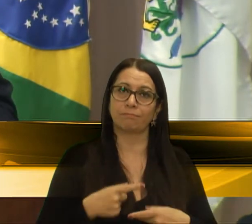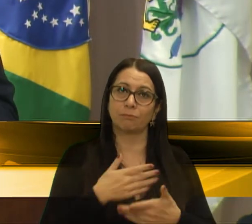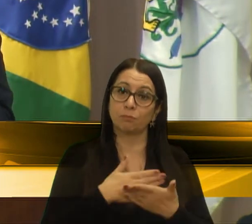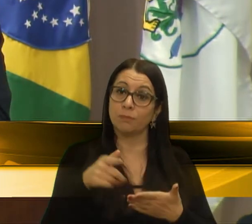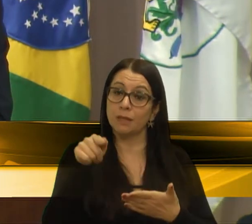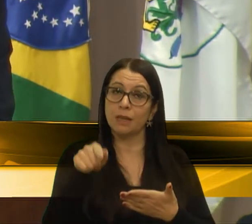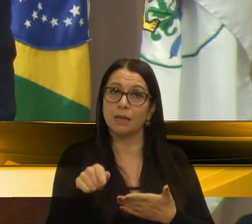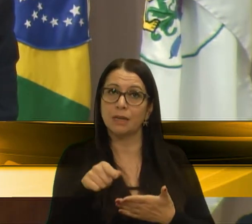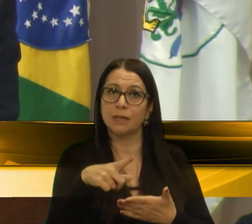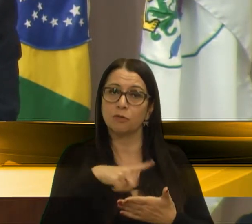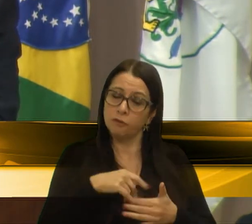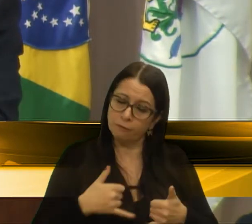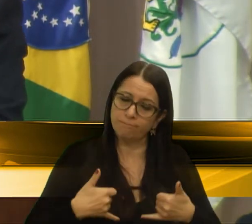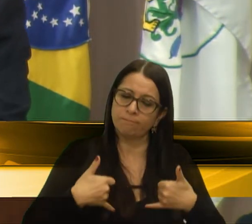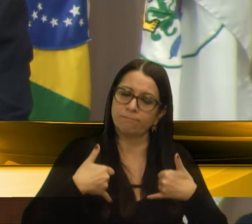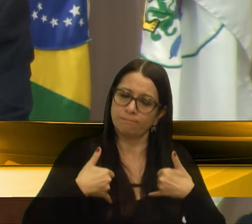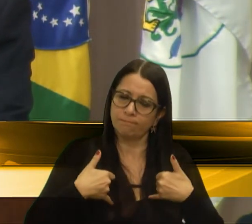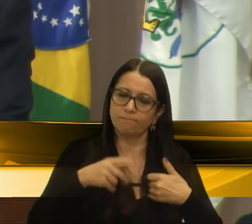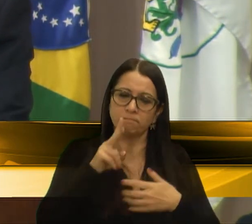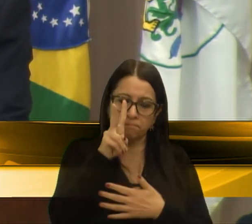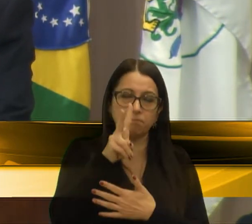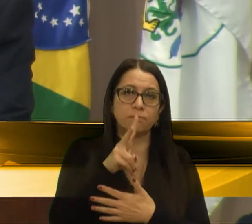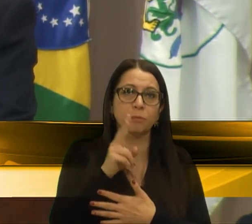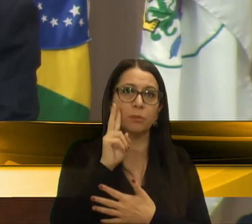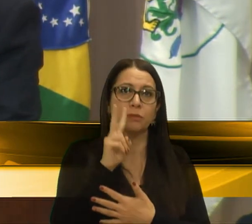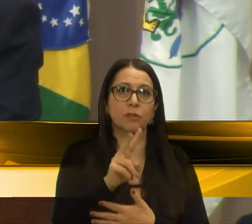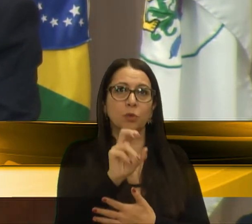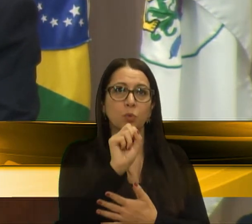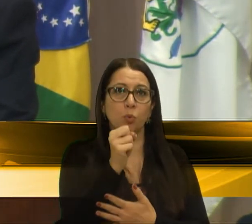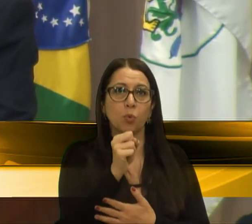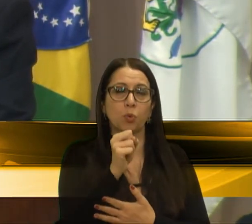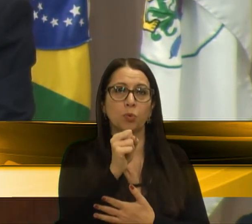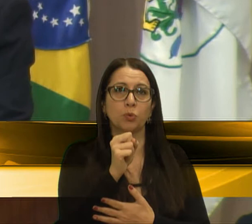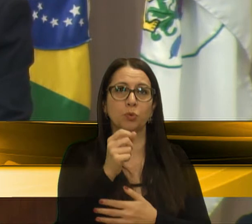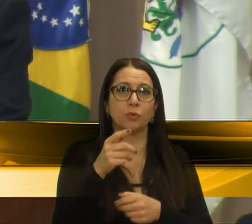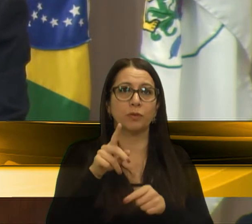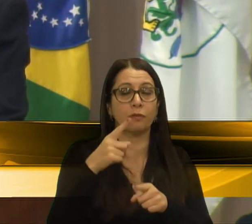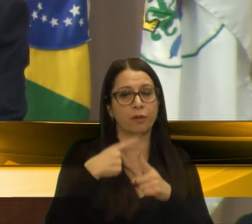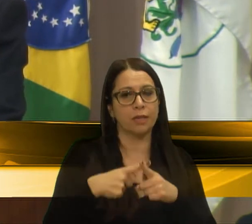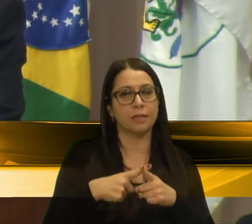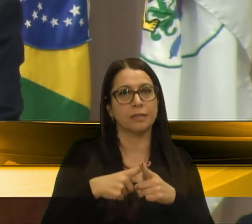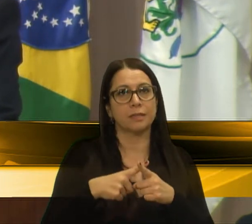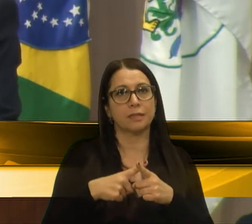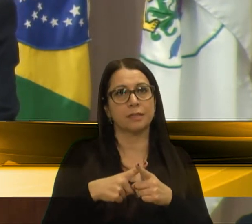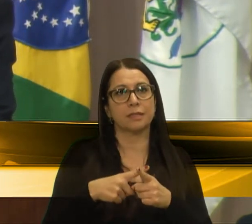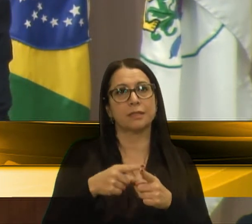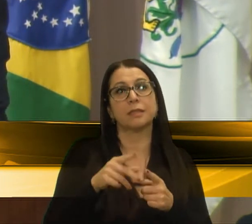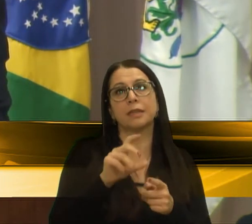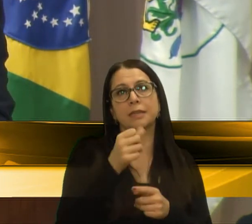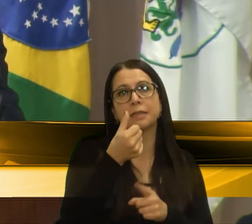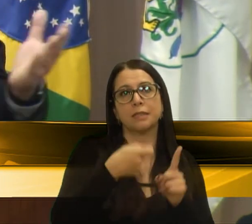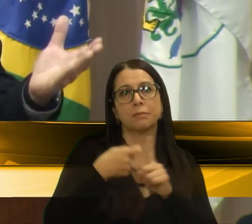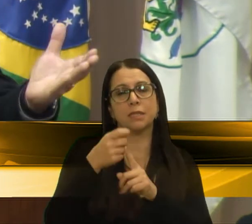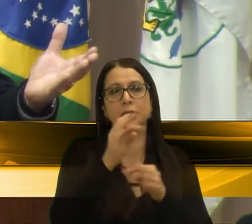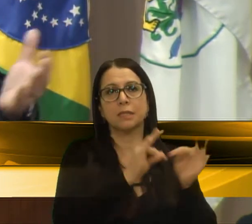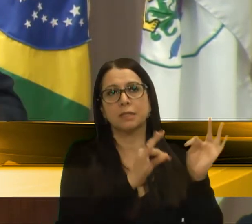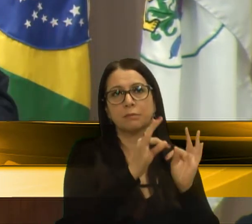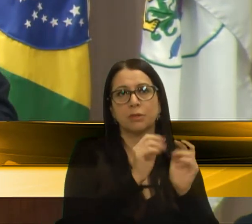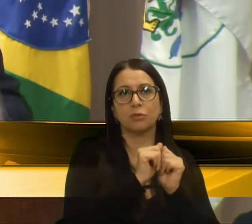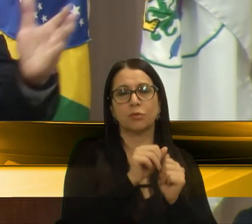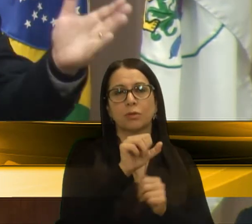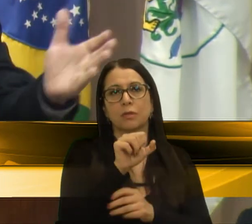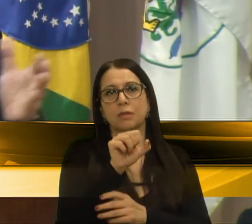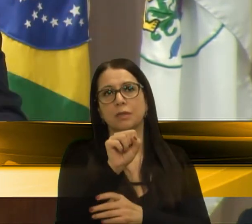dali, eu tive força para encarar 8 sessões de quimioterapia, 6 meses de tratamento, sempre lá na